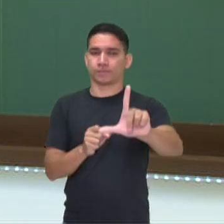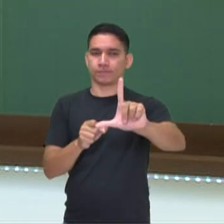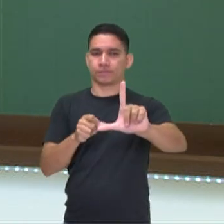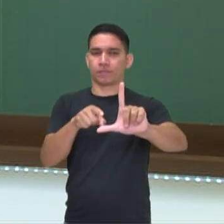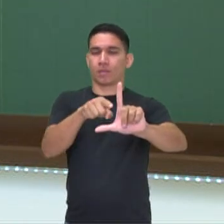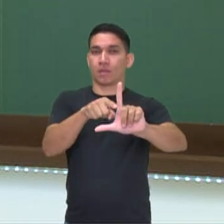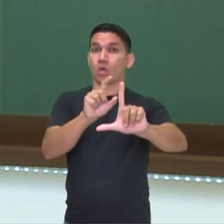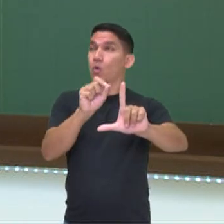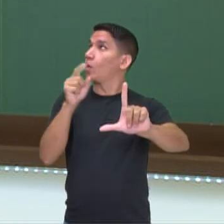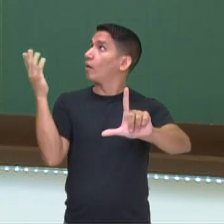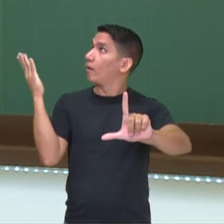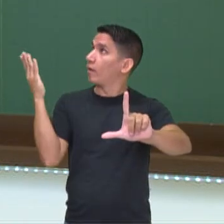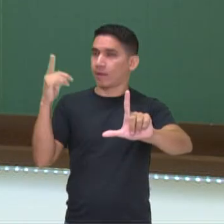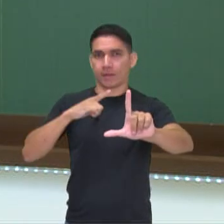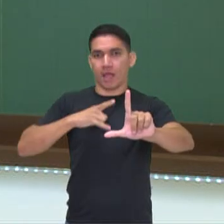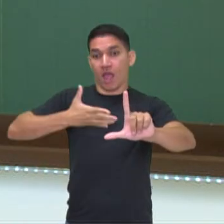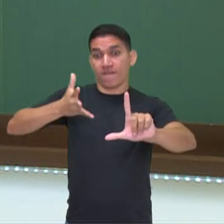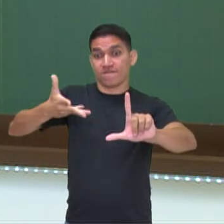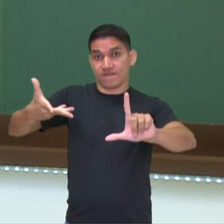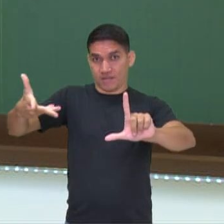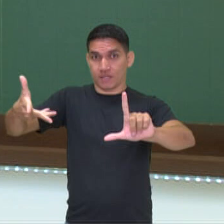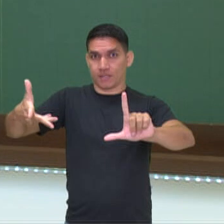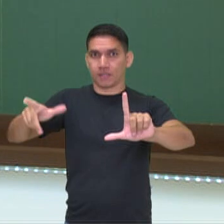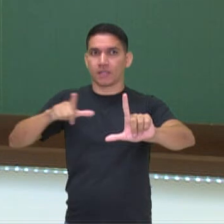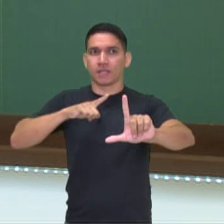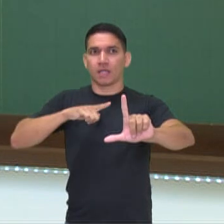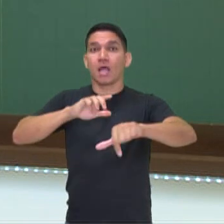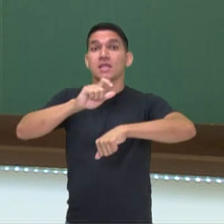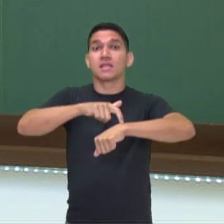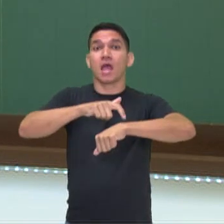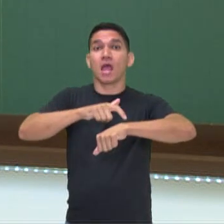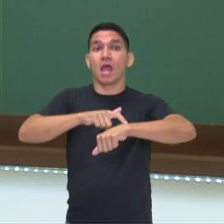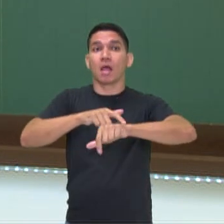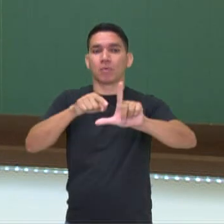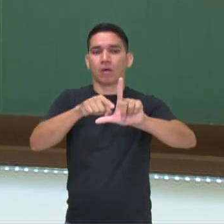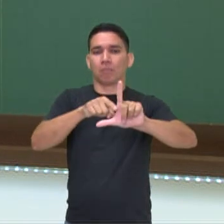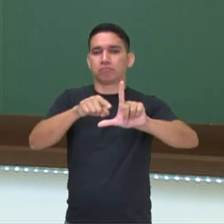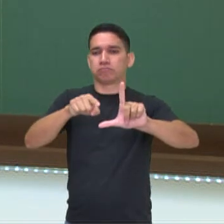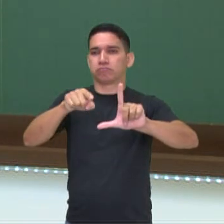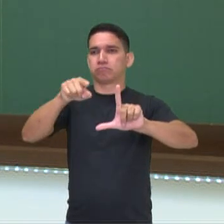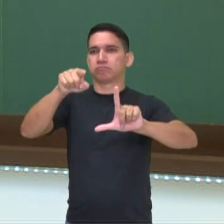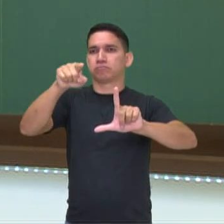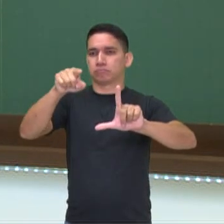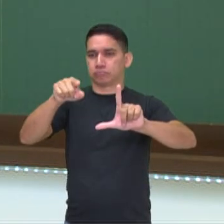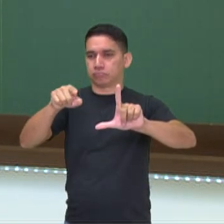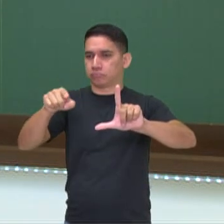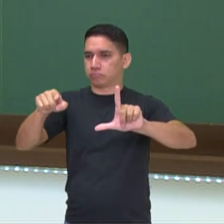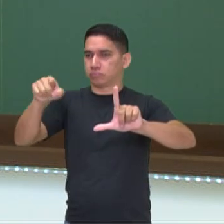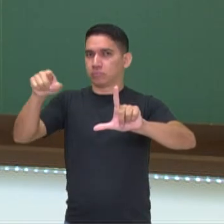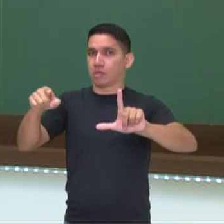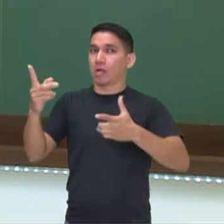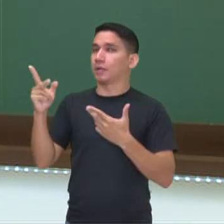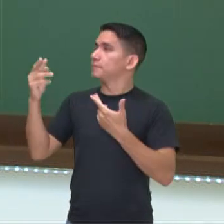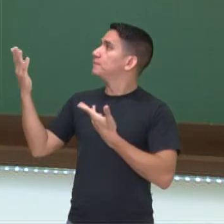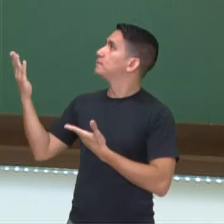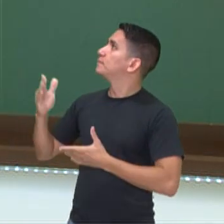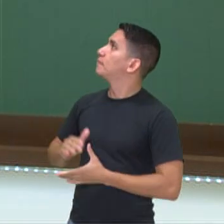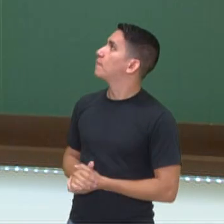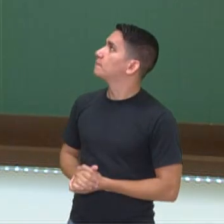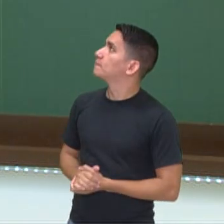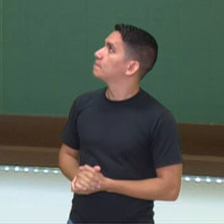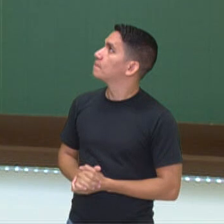sair, né, a velocidade, né, tá mostrando o tempo que ele ficou no trânsito, olha só, o tempo que ele ficou.